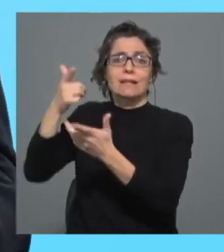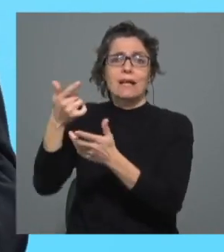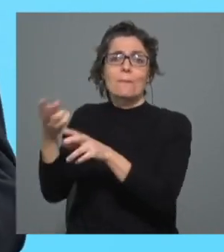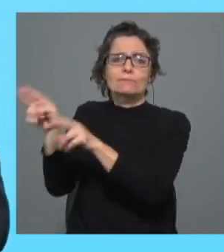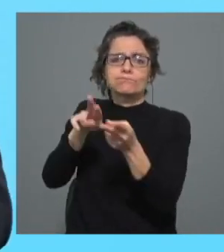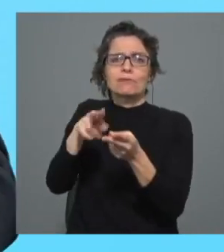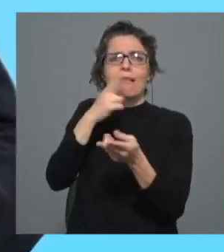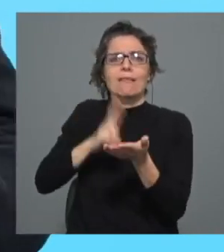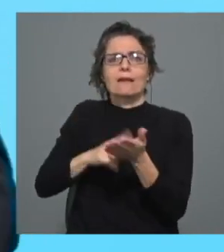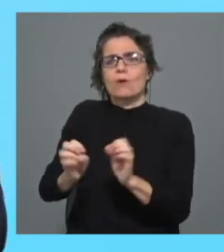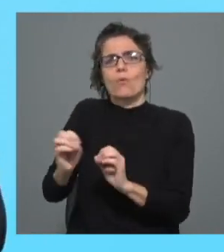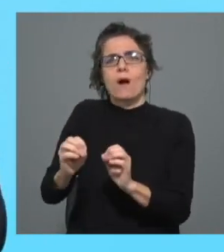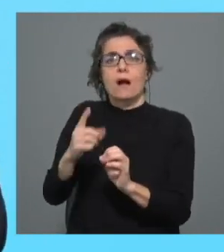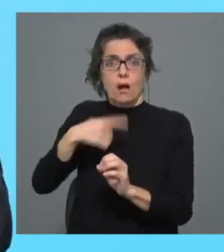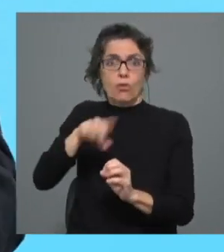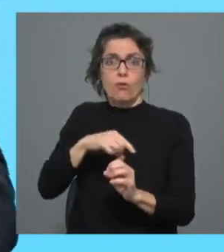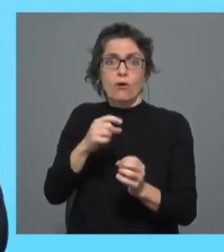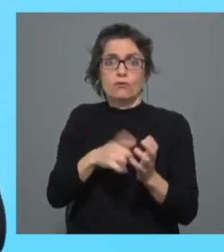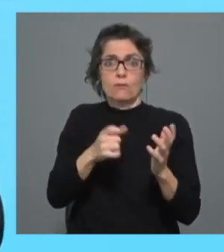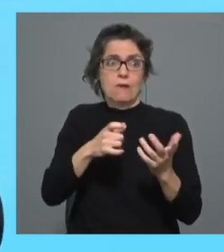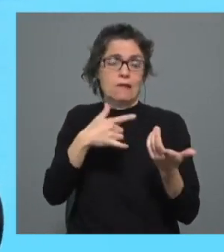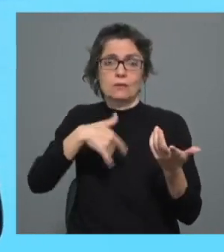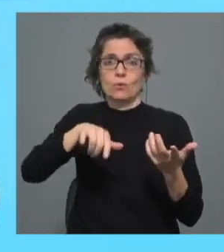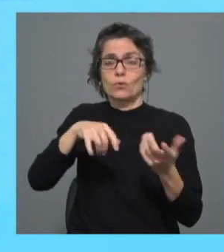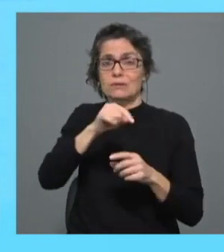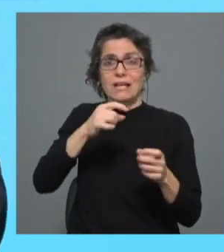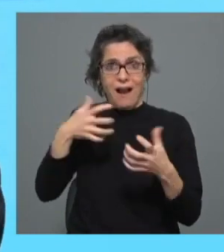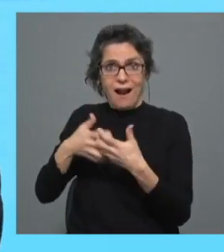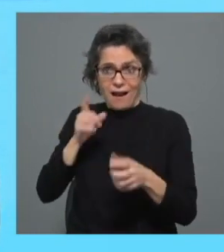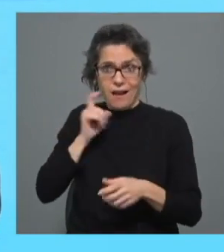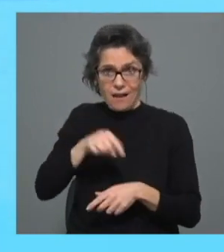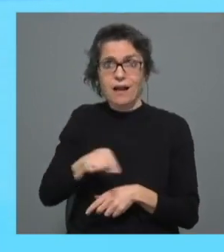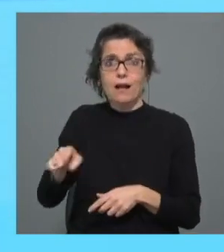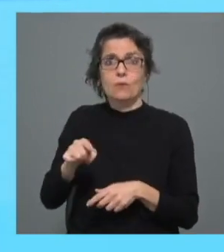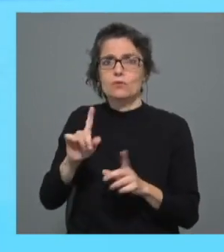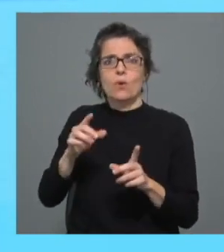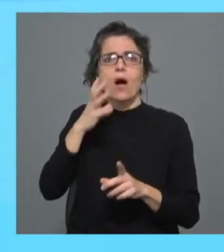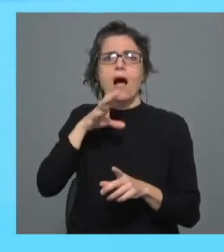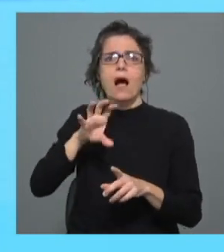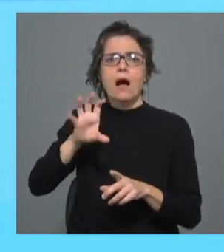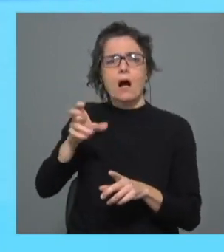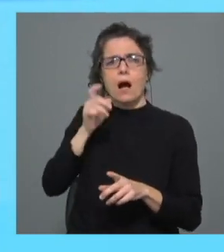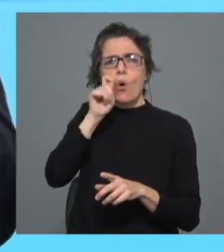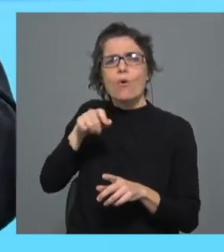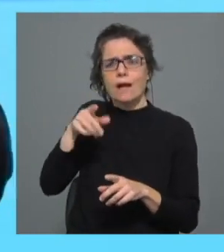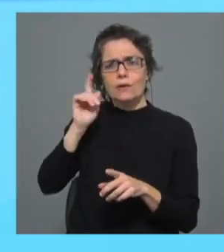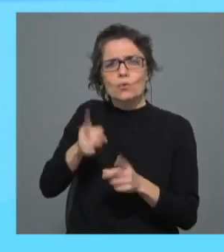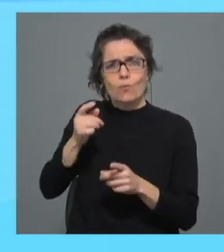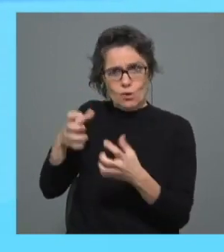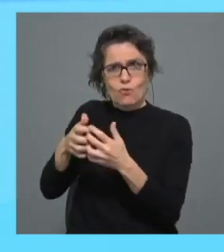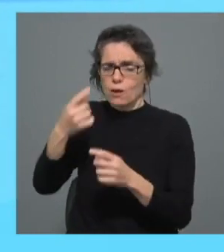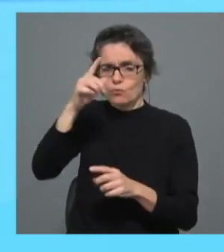realidade. Não, o Ocidente não começou a guerra, a Ucrânia não começou a guerra, por mais erros que possa ter havido, e certamente alguns houve, na